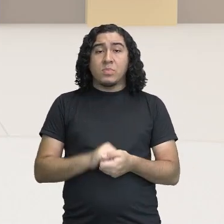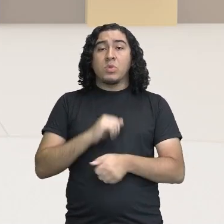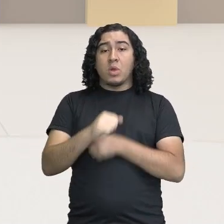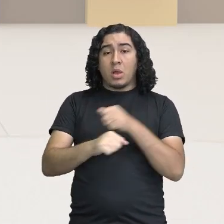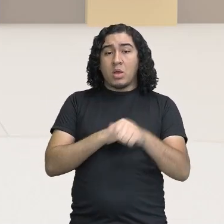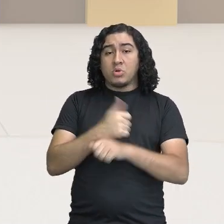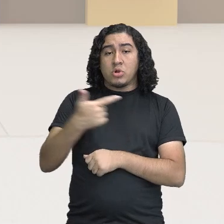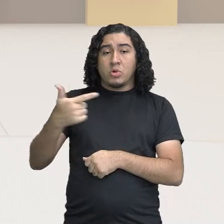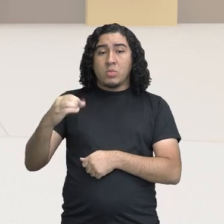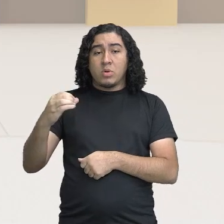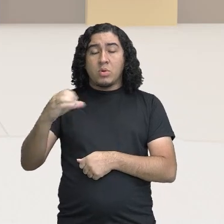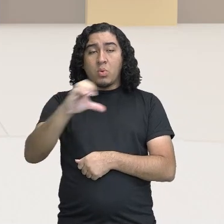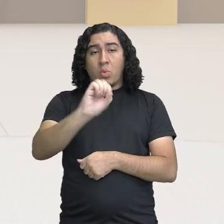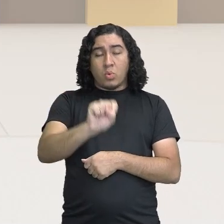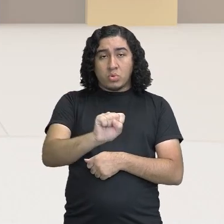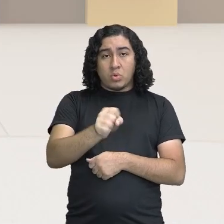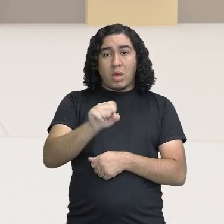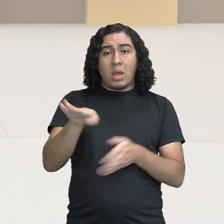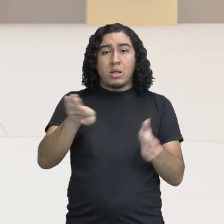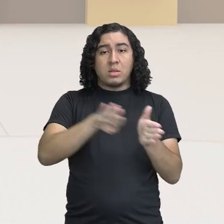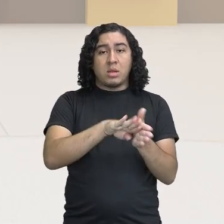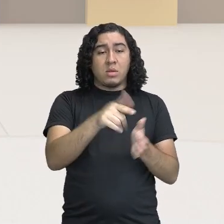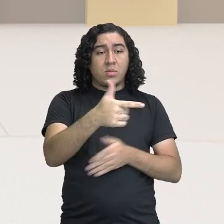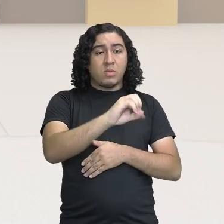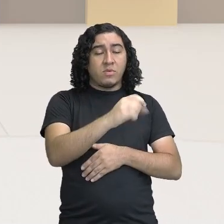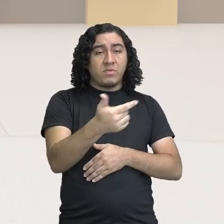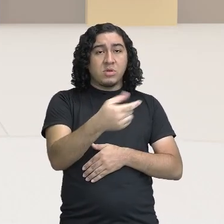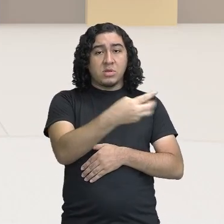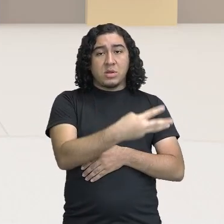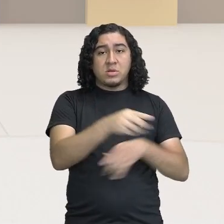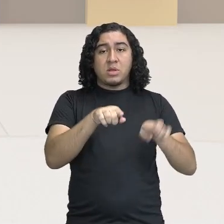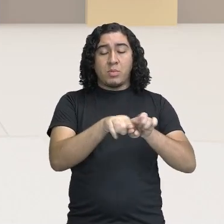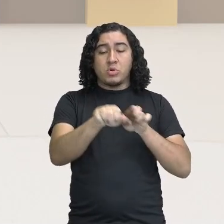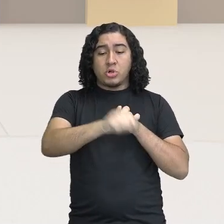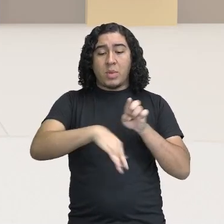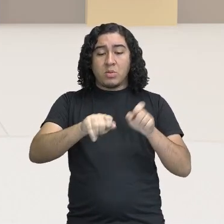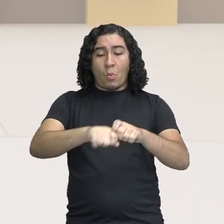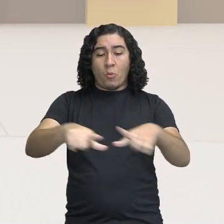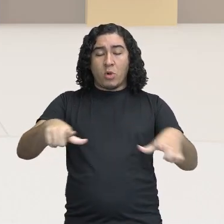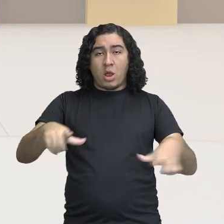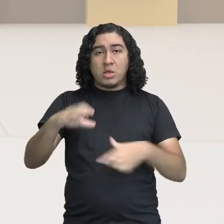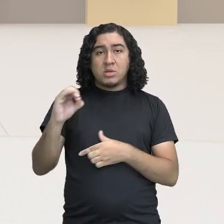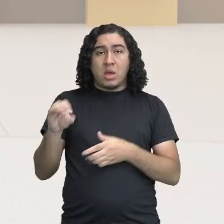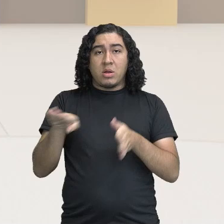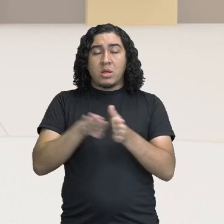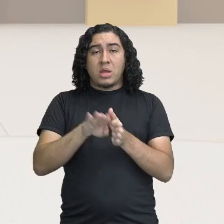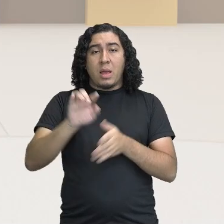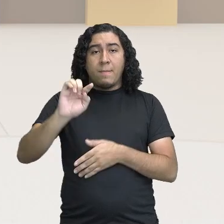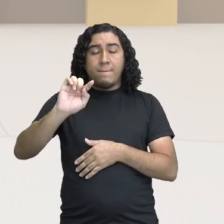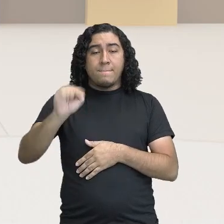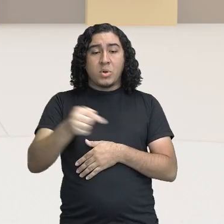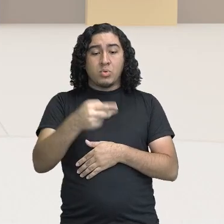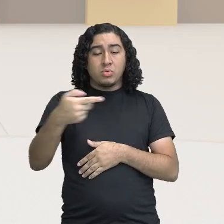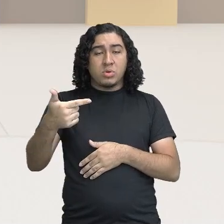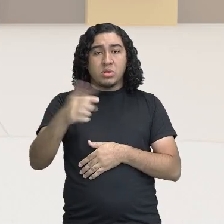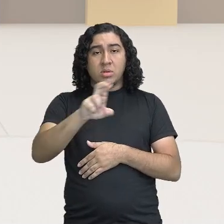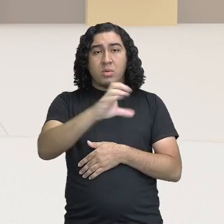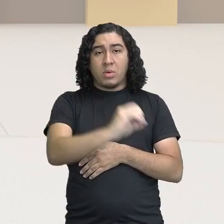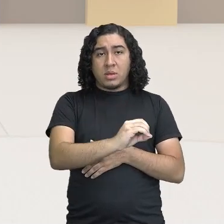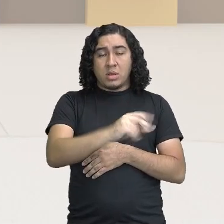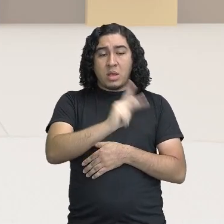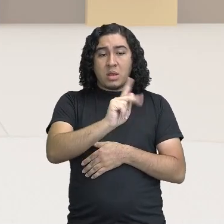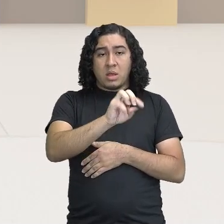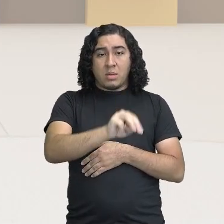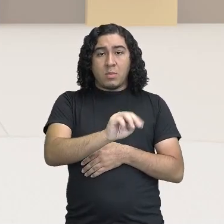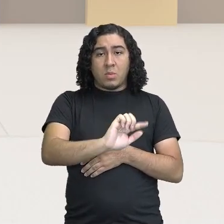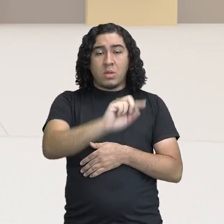até 2023. E a área desmatada, que vai de 0 a 1.250 quilômetros